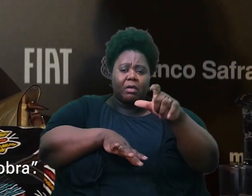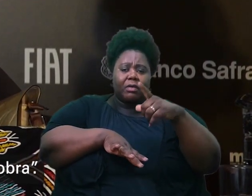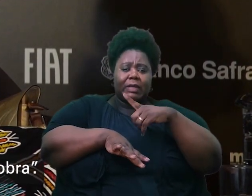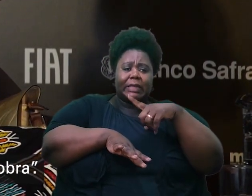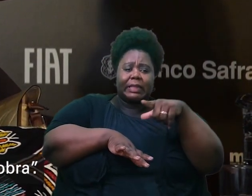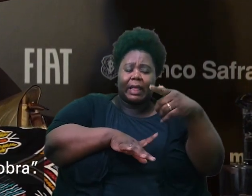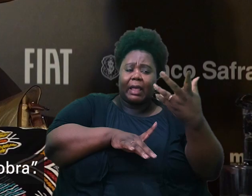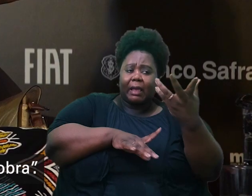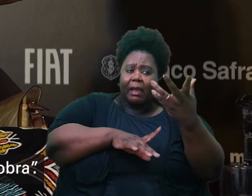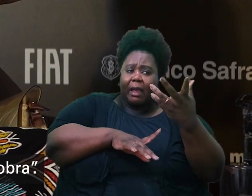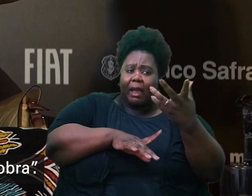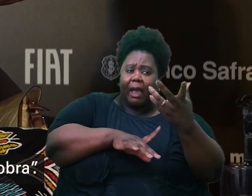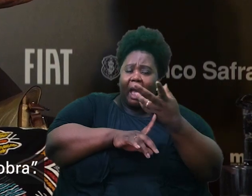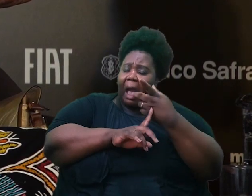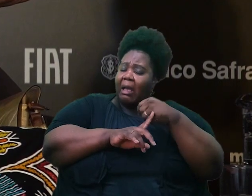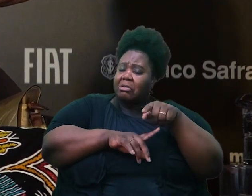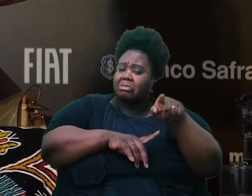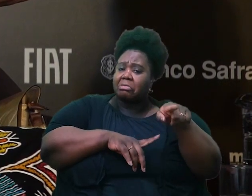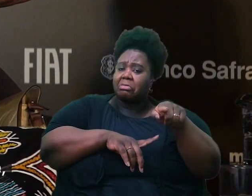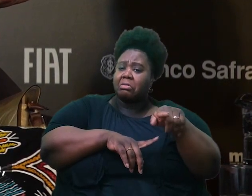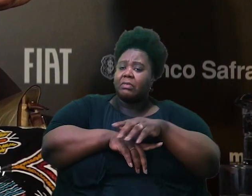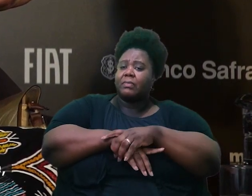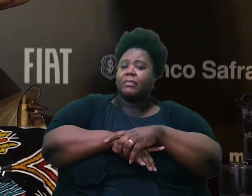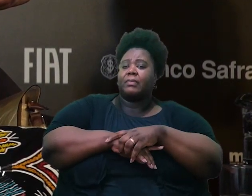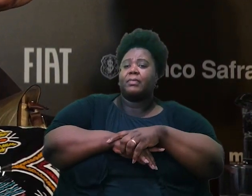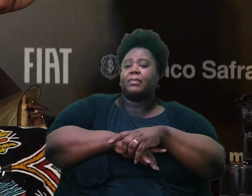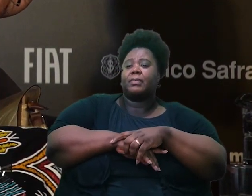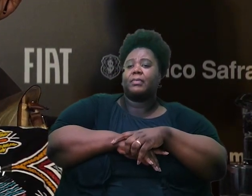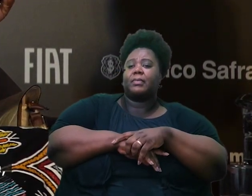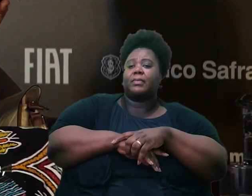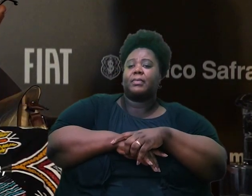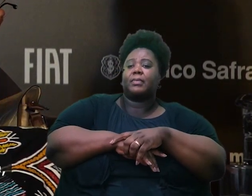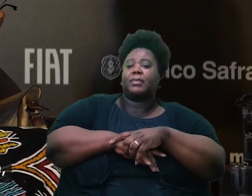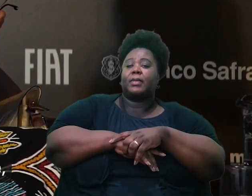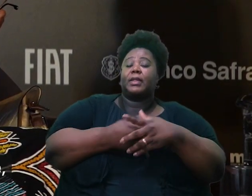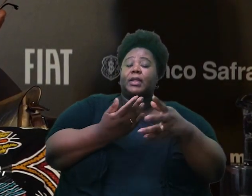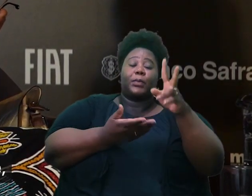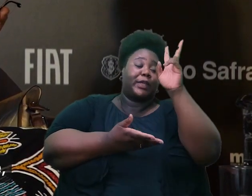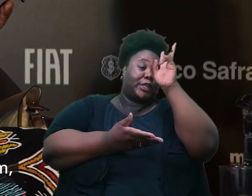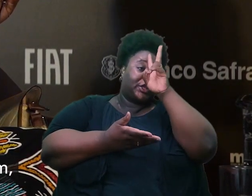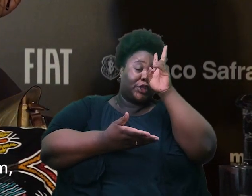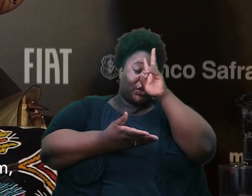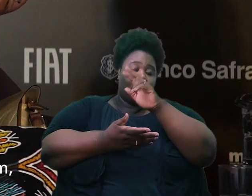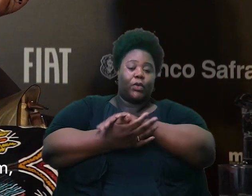tipo de obra, né? Quer dizer, nós estamos, historicamente,